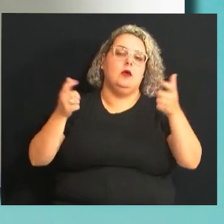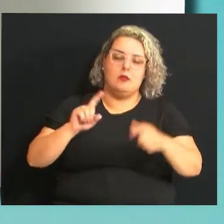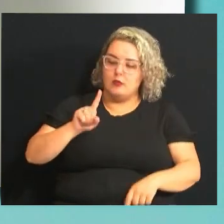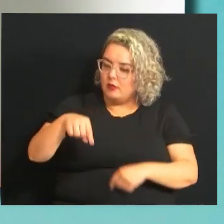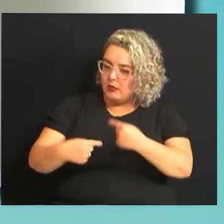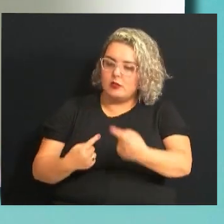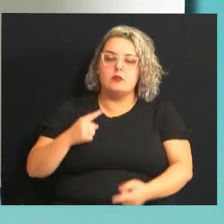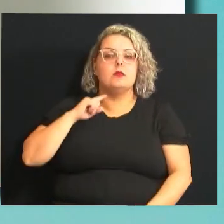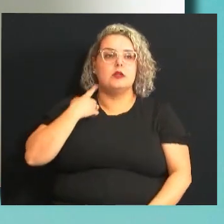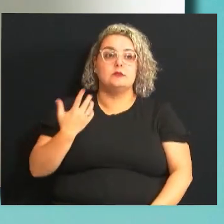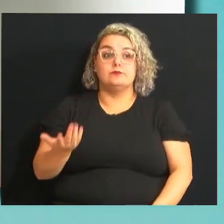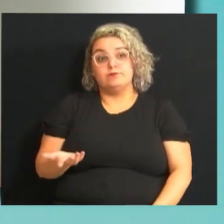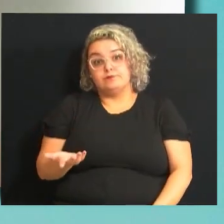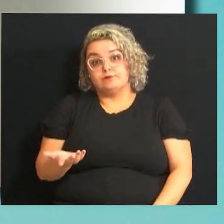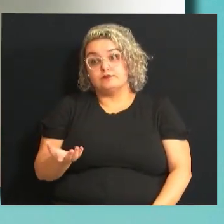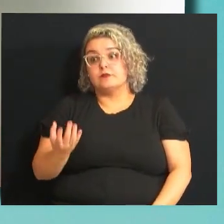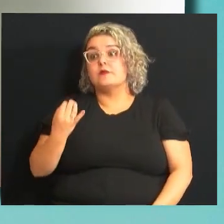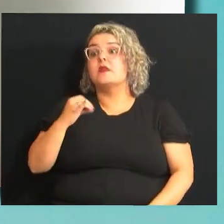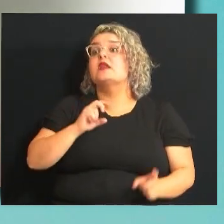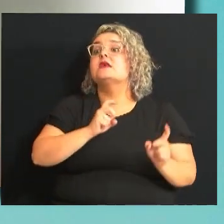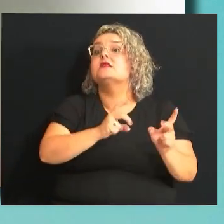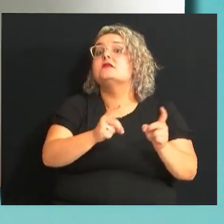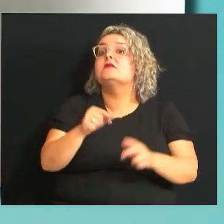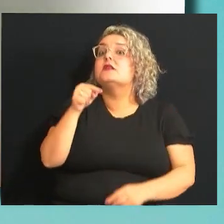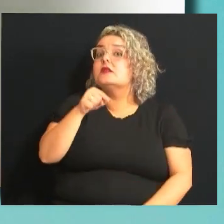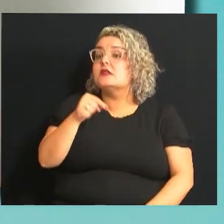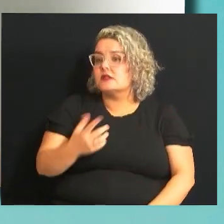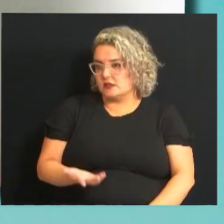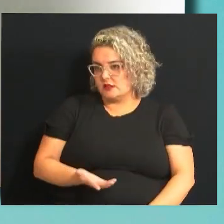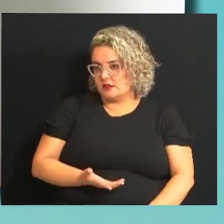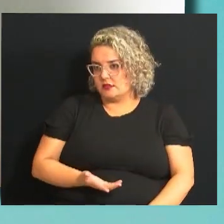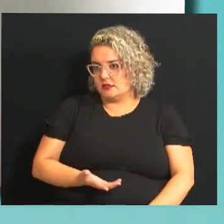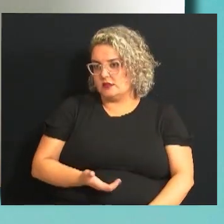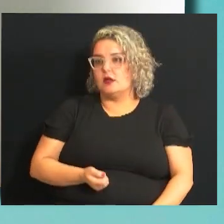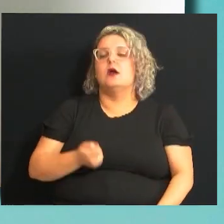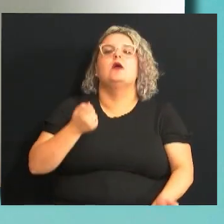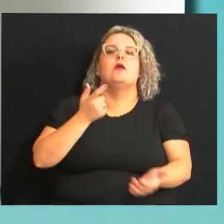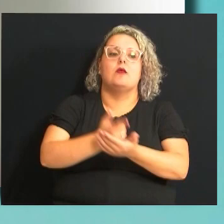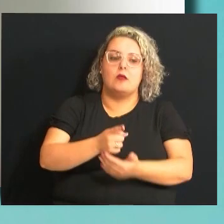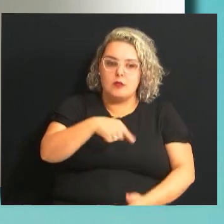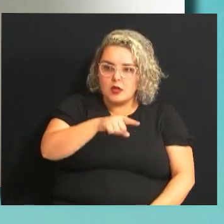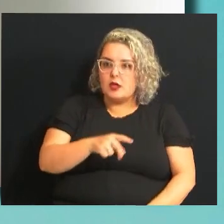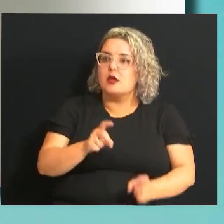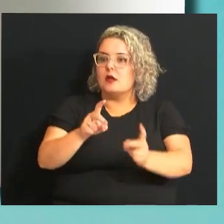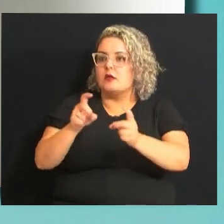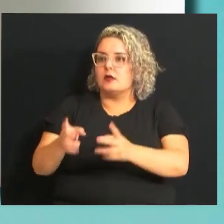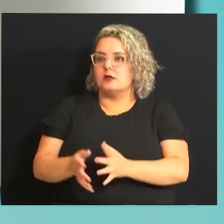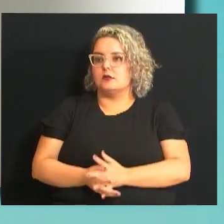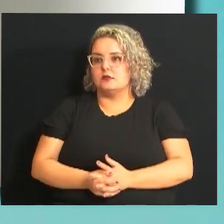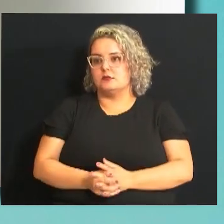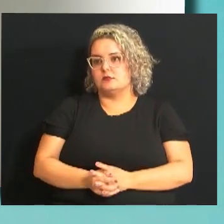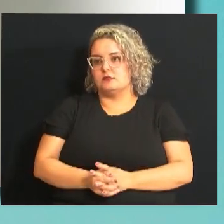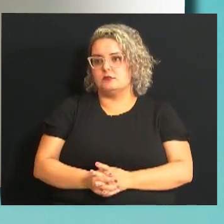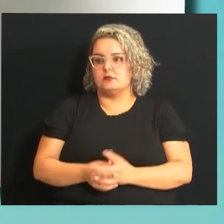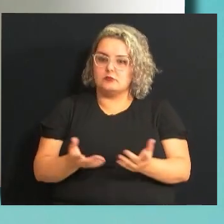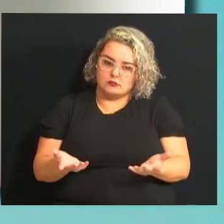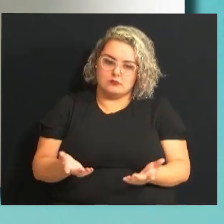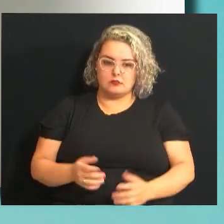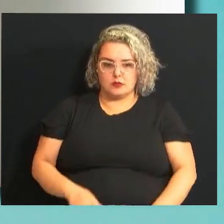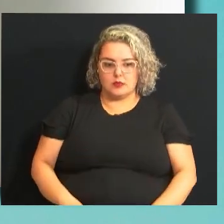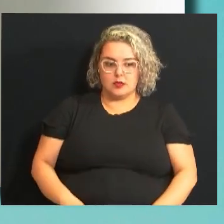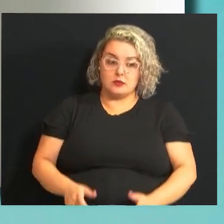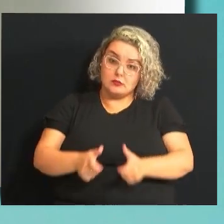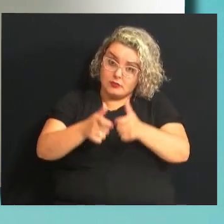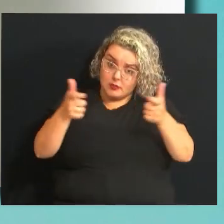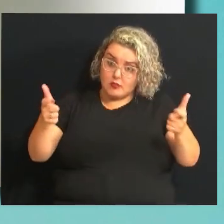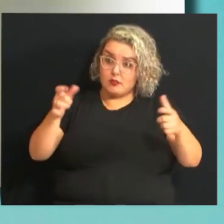a maior parte, ou para os animais, mas a maior parte vai para o lixo. E a gente falou, bom, e se a gente vendesse esses itens? A gente